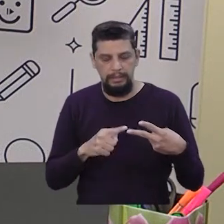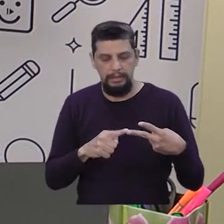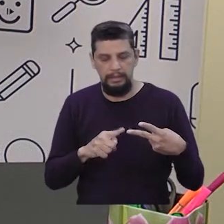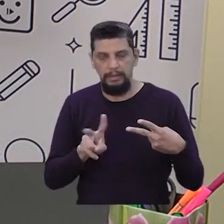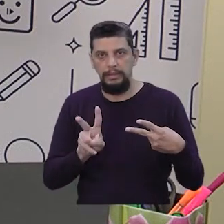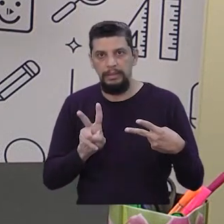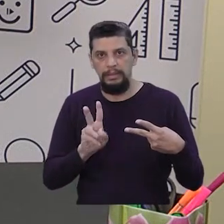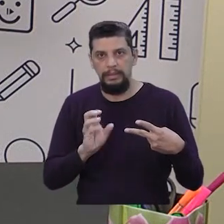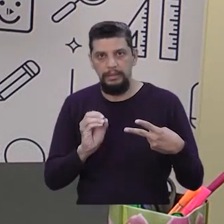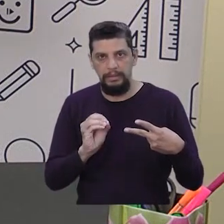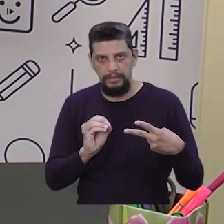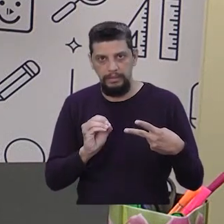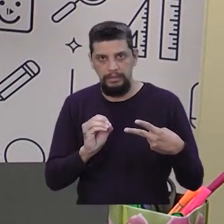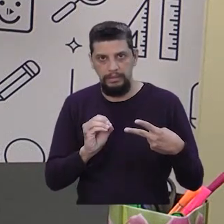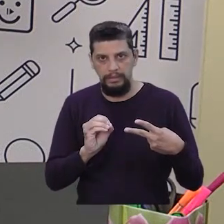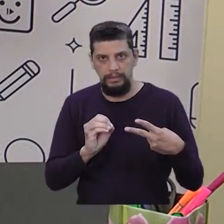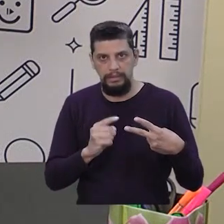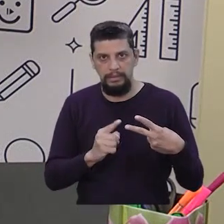O V com o.